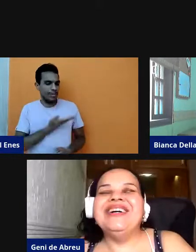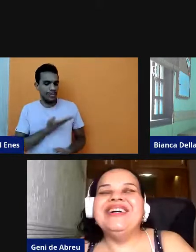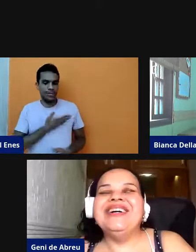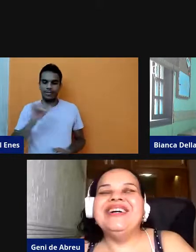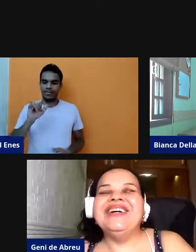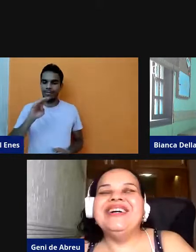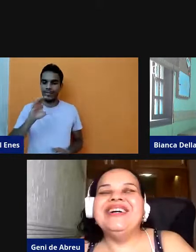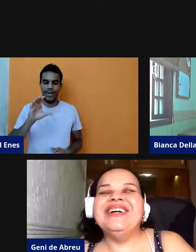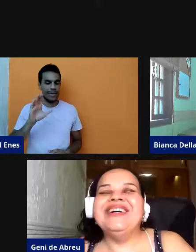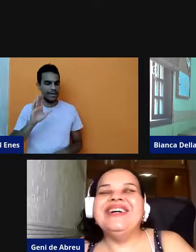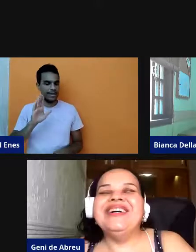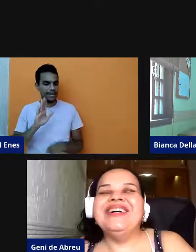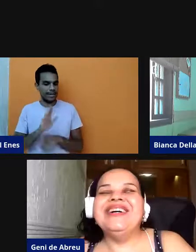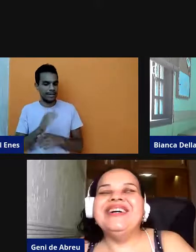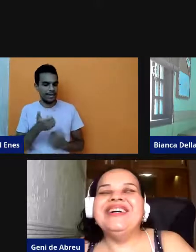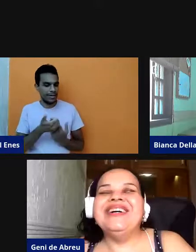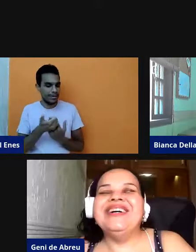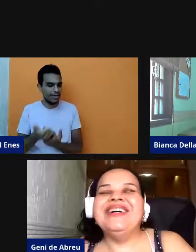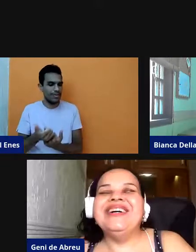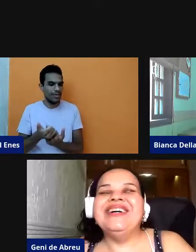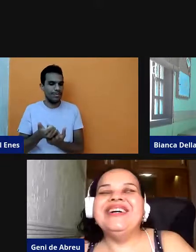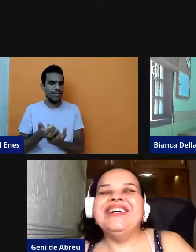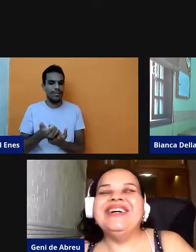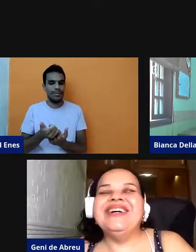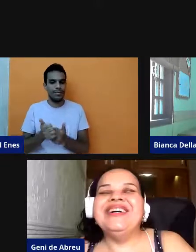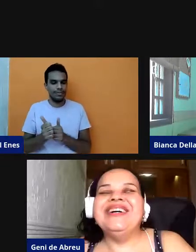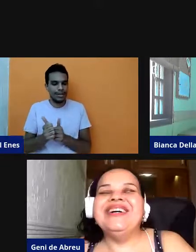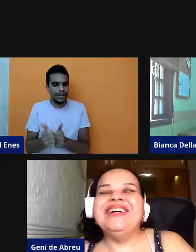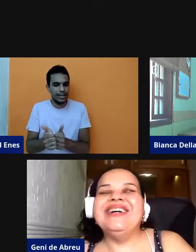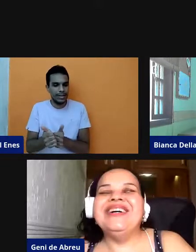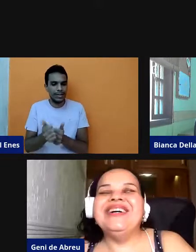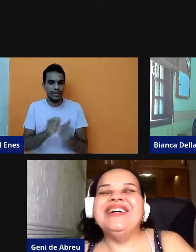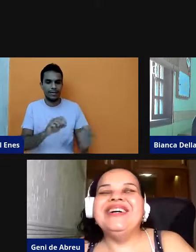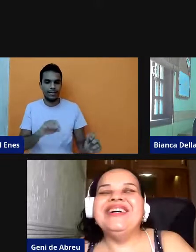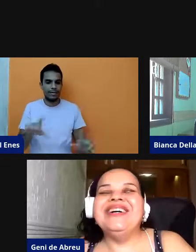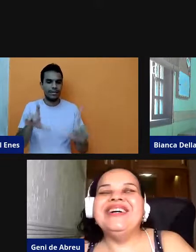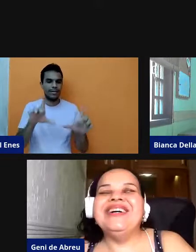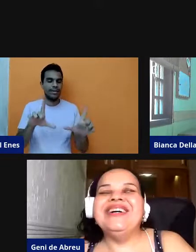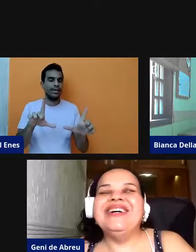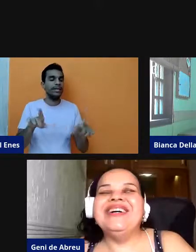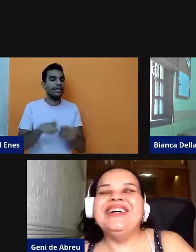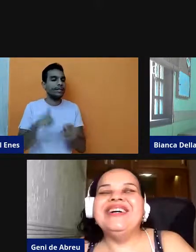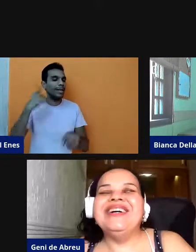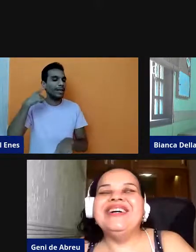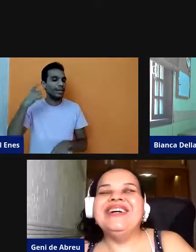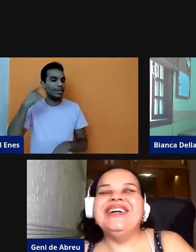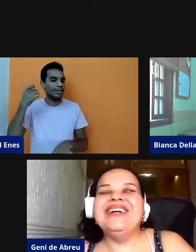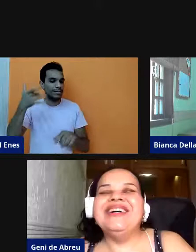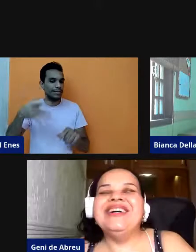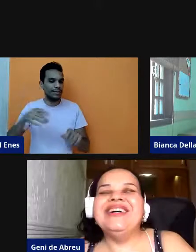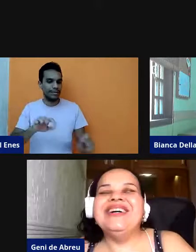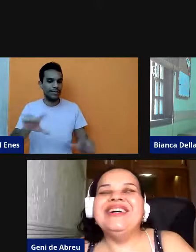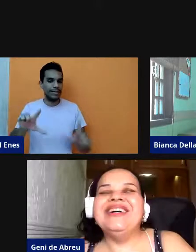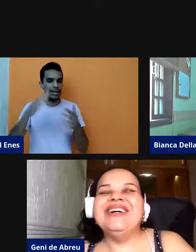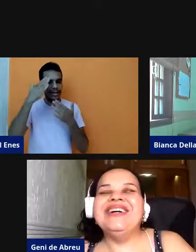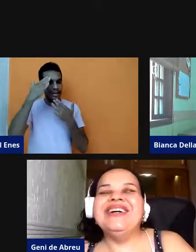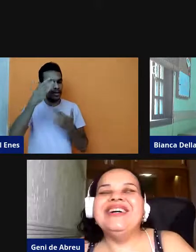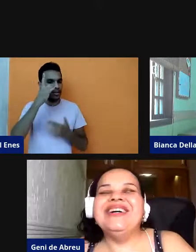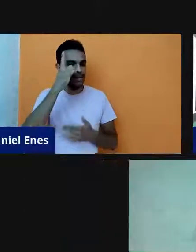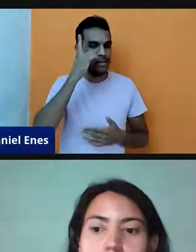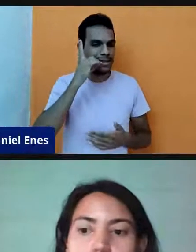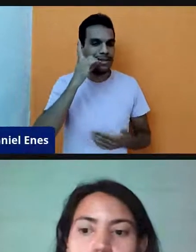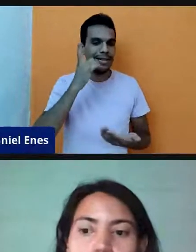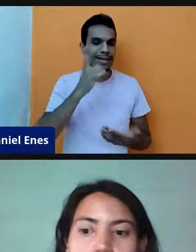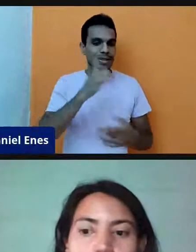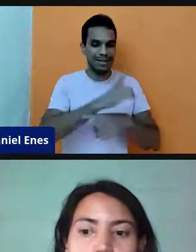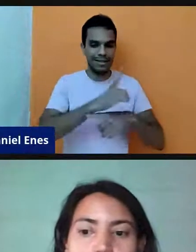nos acompanhando tanto nessa transmissão quanto na transmissão com a descrição. Agradecer ao Daniel e a Dirac